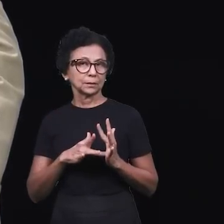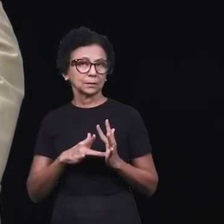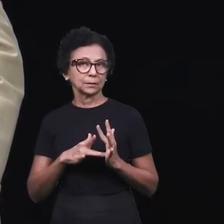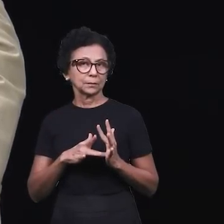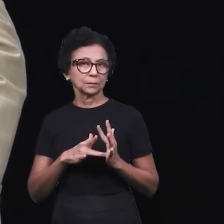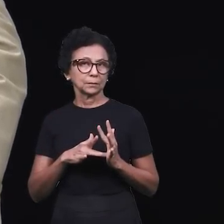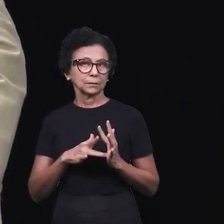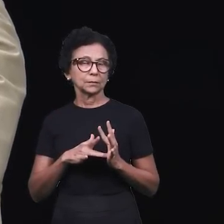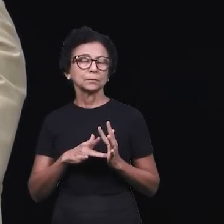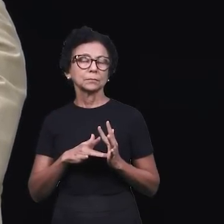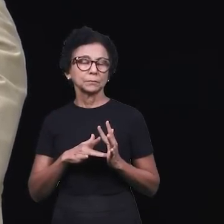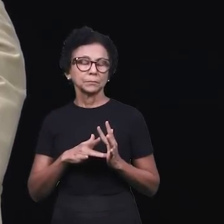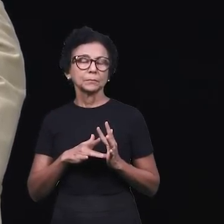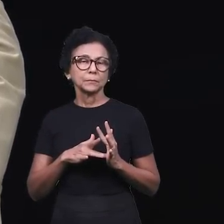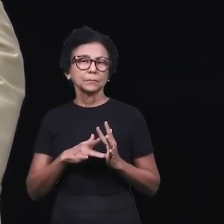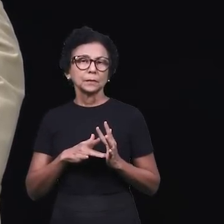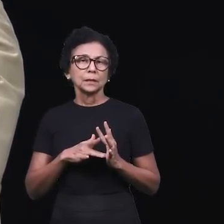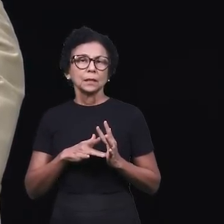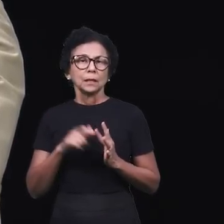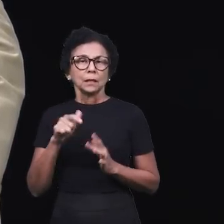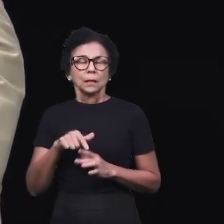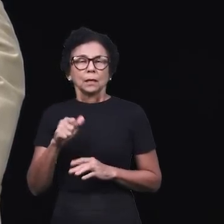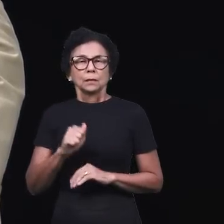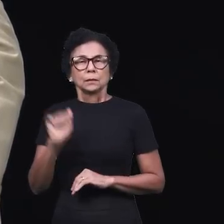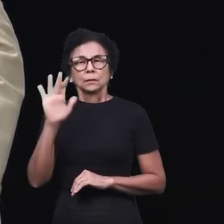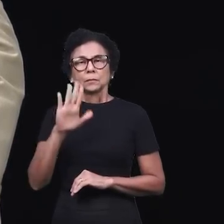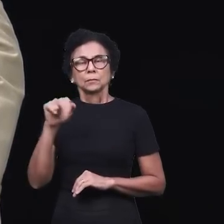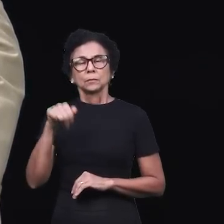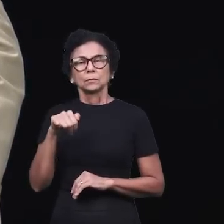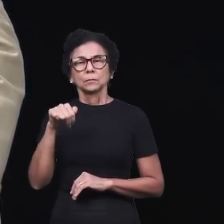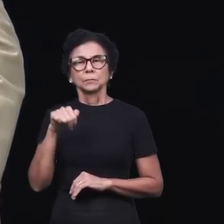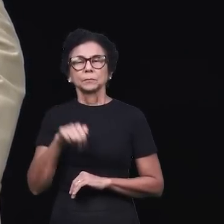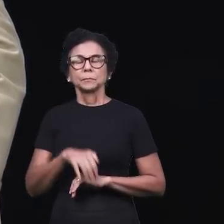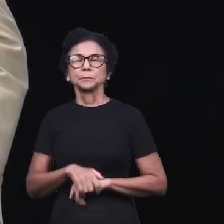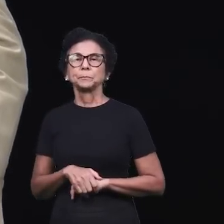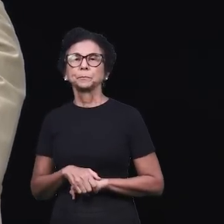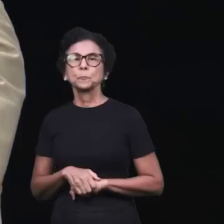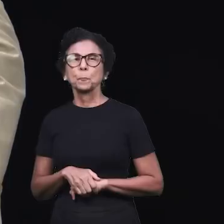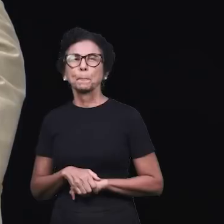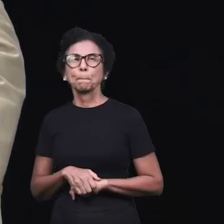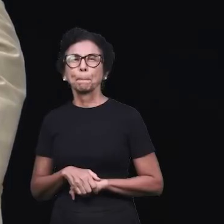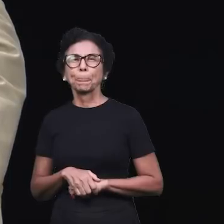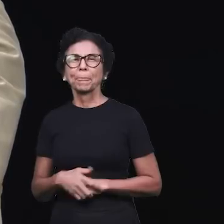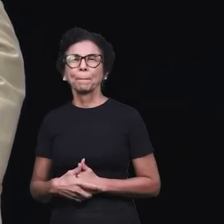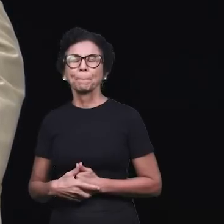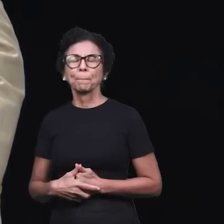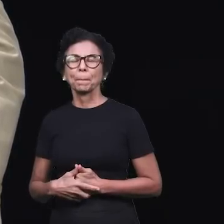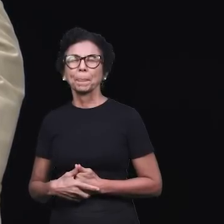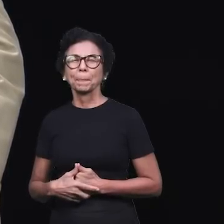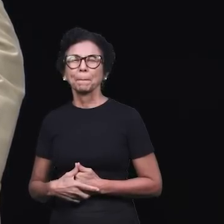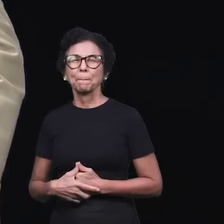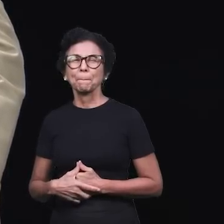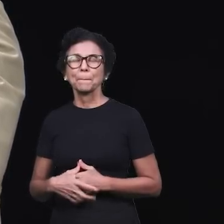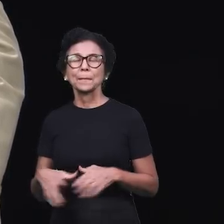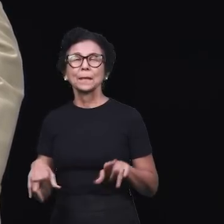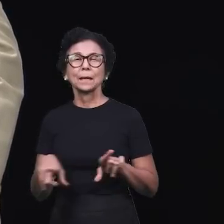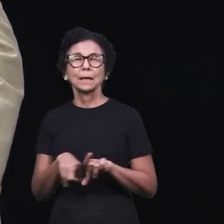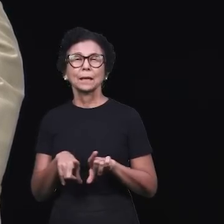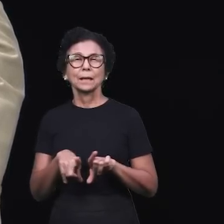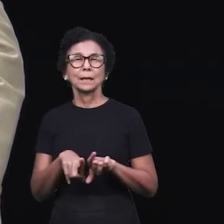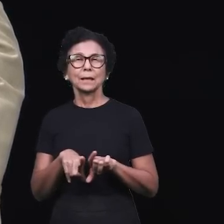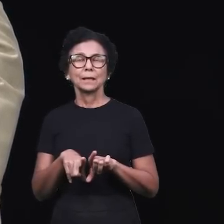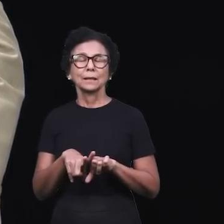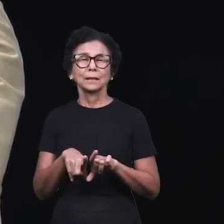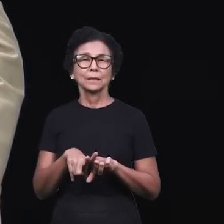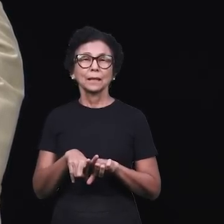recebida aqui na América do Norte. Este programa também está disponível no canal oficial da Igreja Cristã